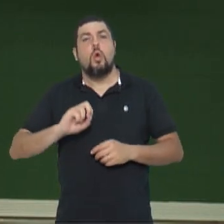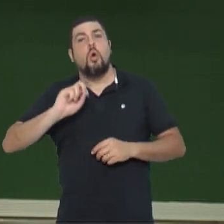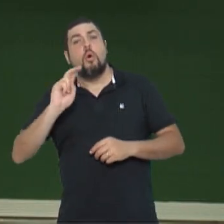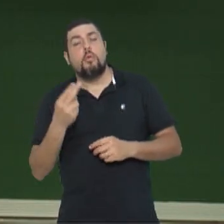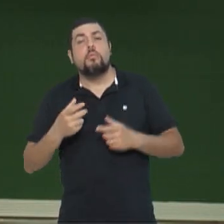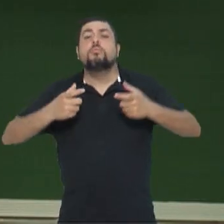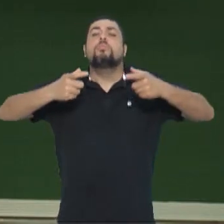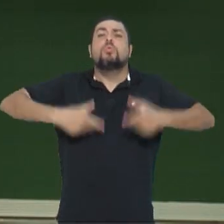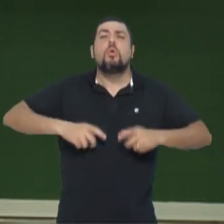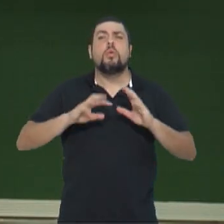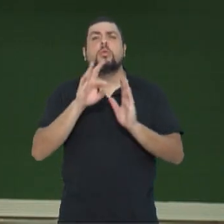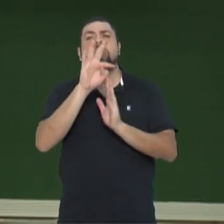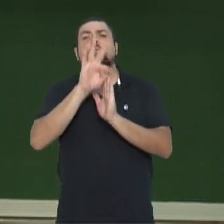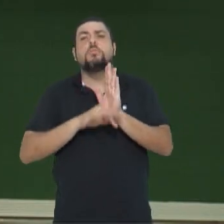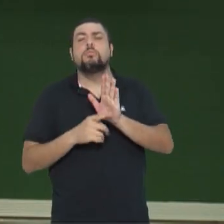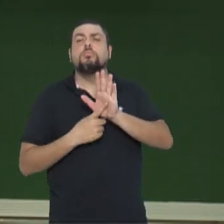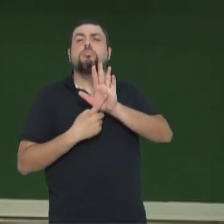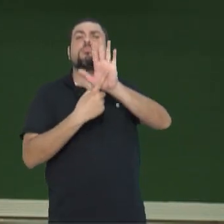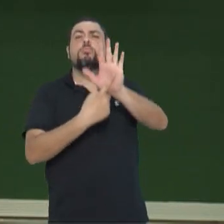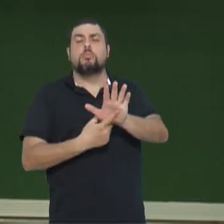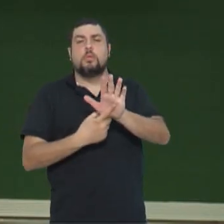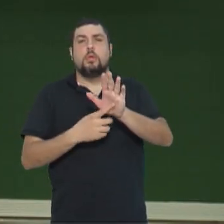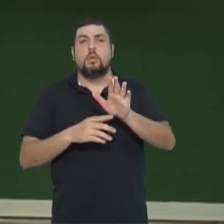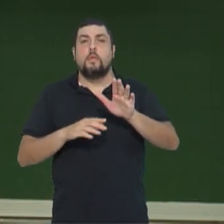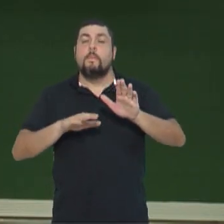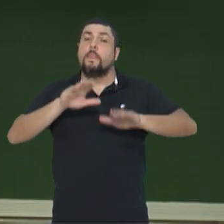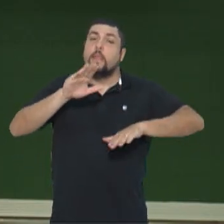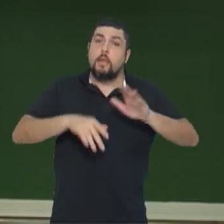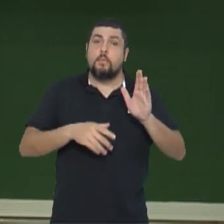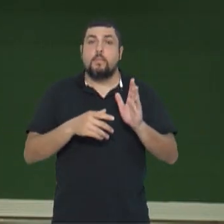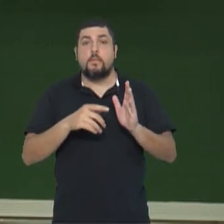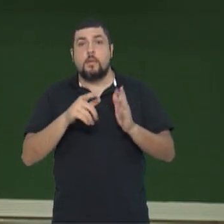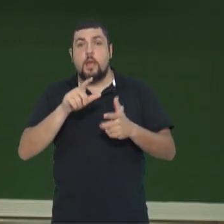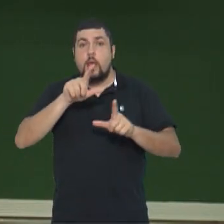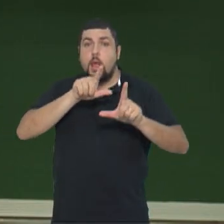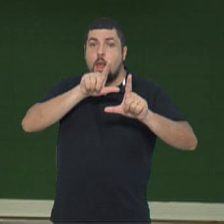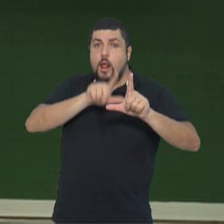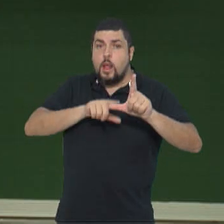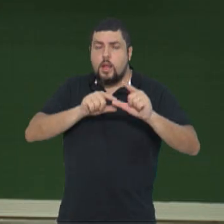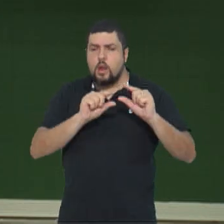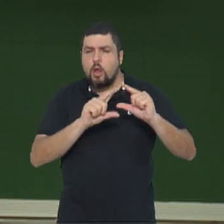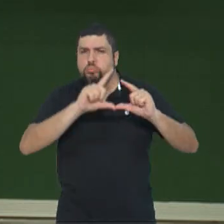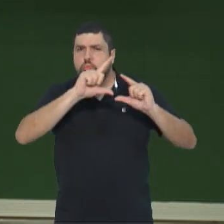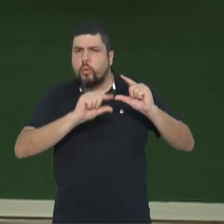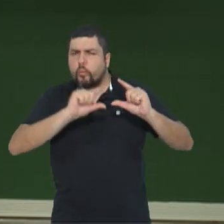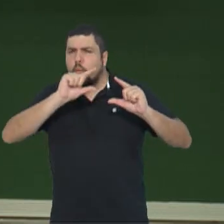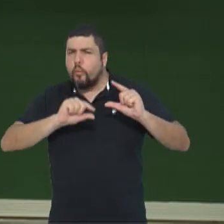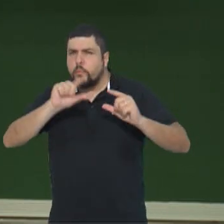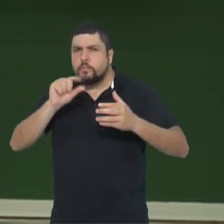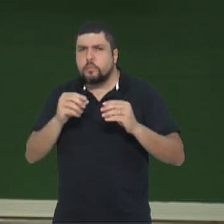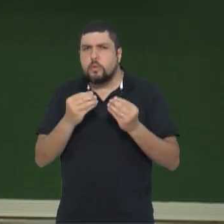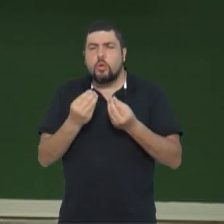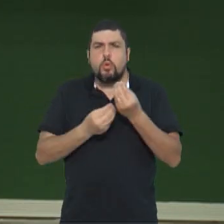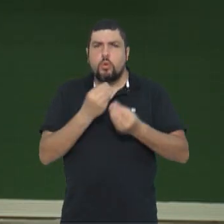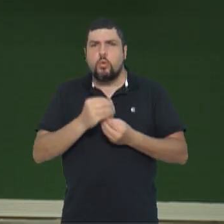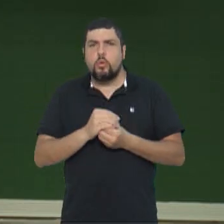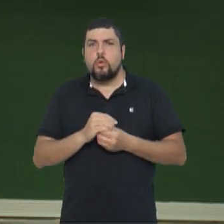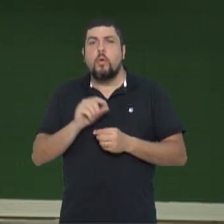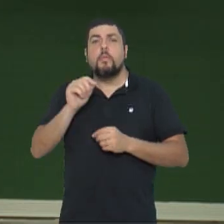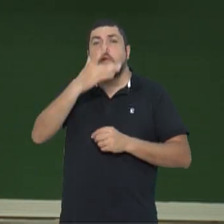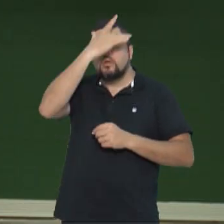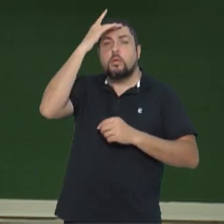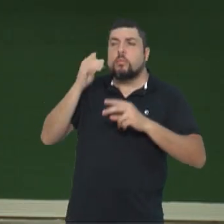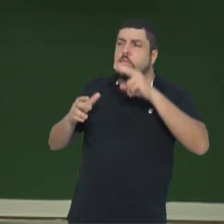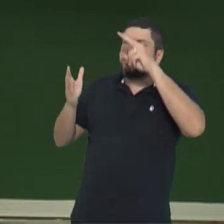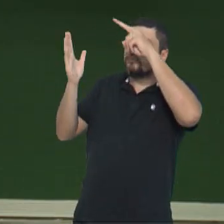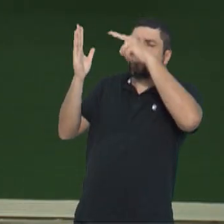onde vai circular também vai depender o tamanho da letra que eu vou usar, que tipo de linguagem e quem vai passar por ali para ler, tá